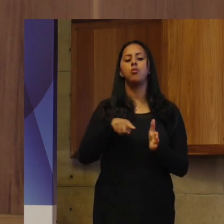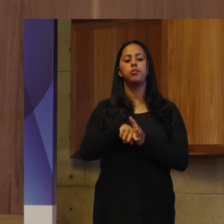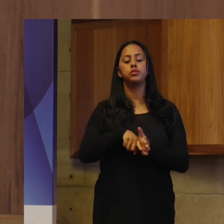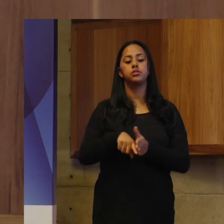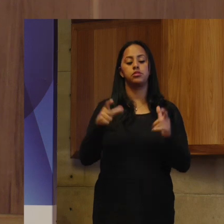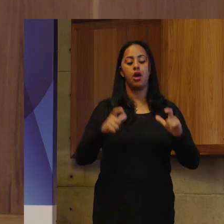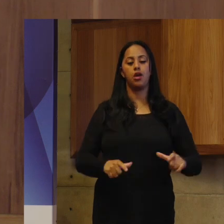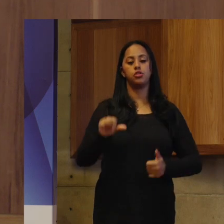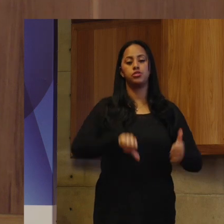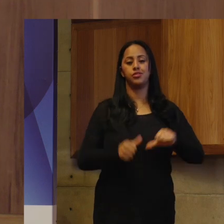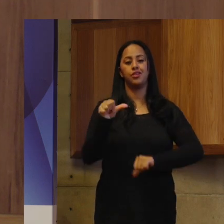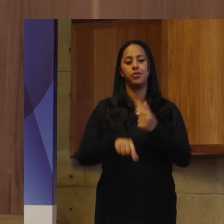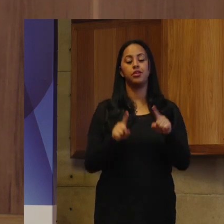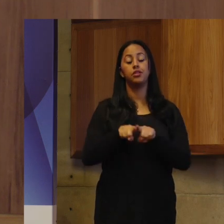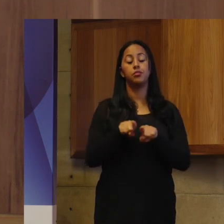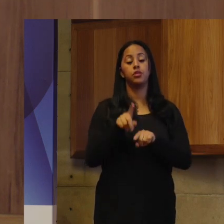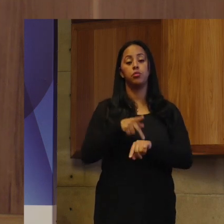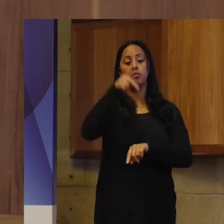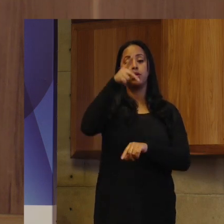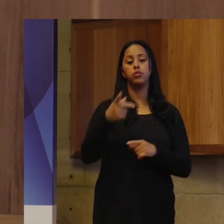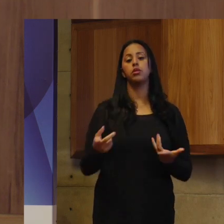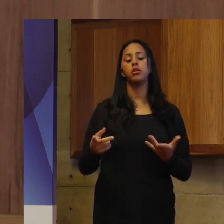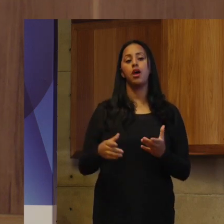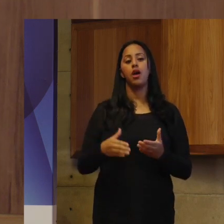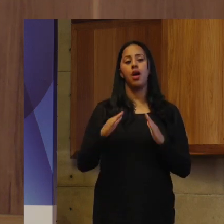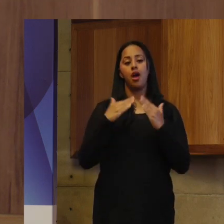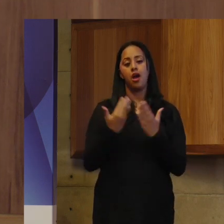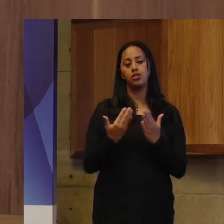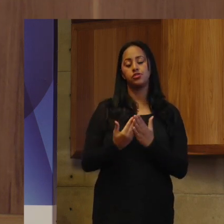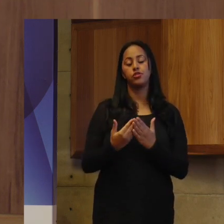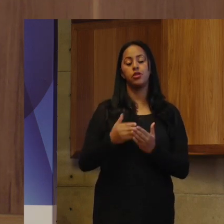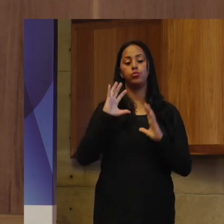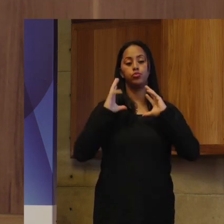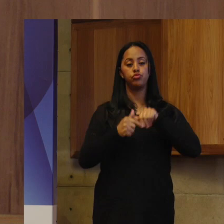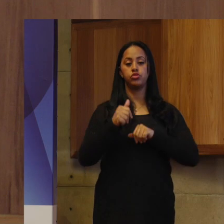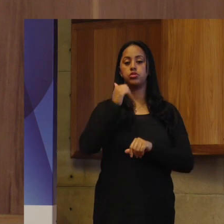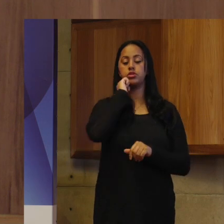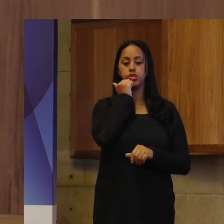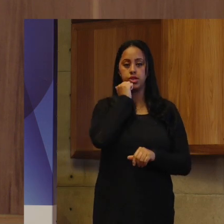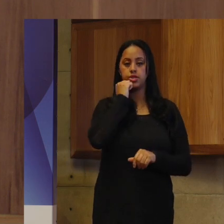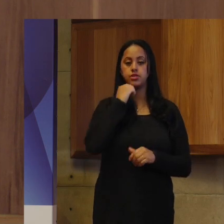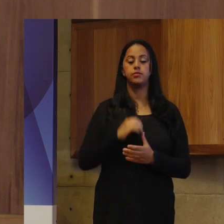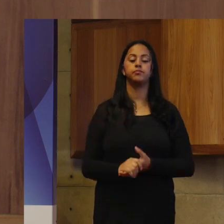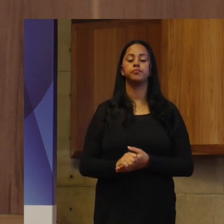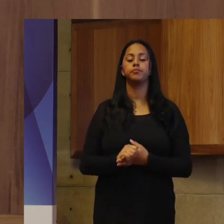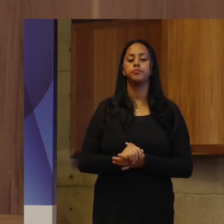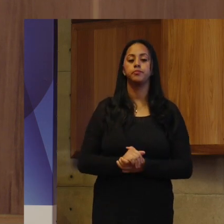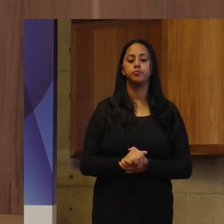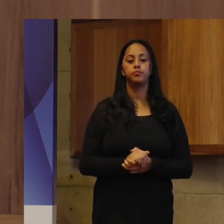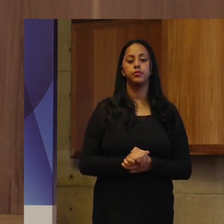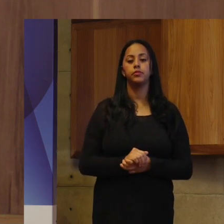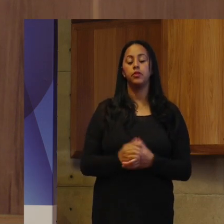área de química e premiado. Ele tem um prêmio da Academia Mundial de Ciência na área, justamente, de diplomacia científica.